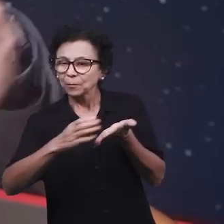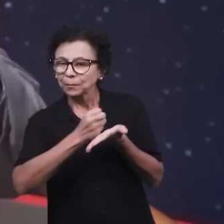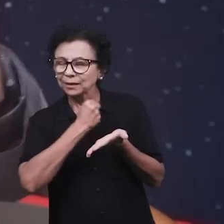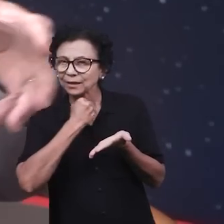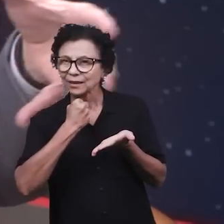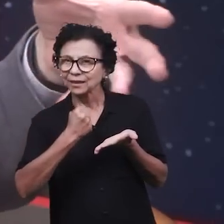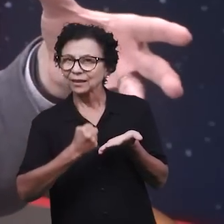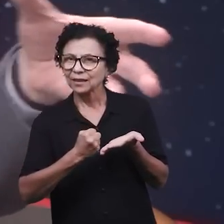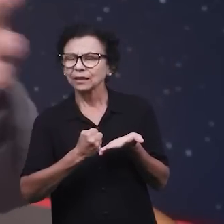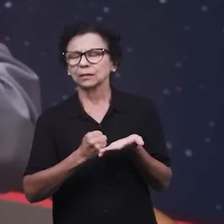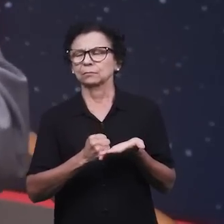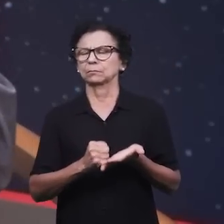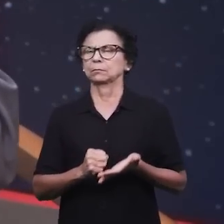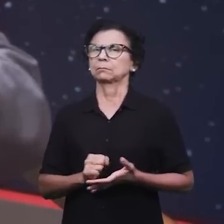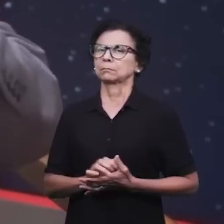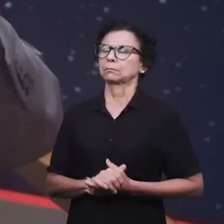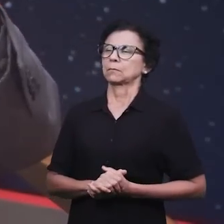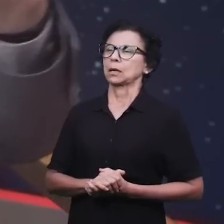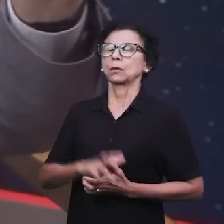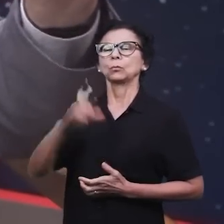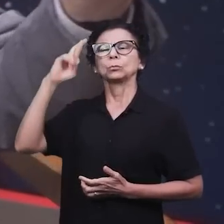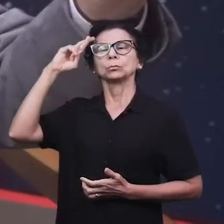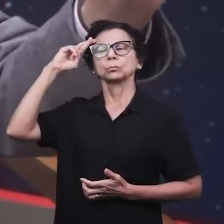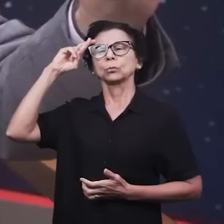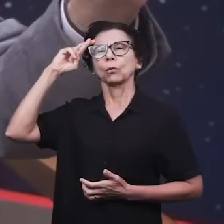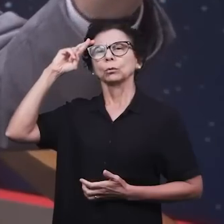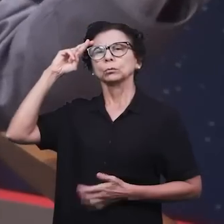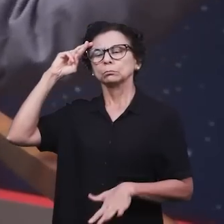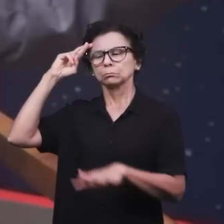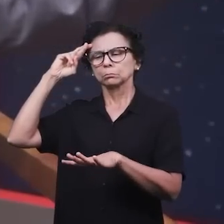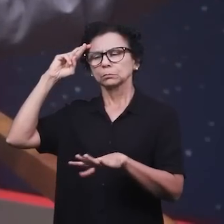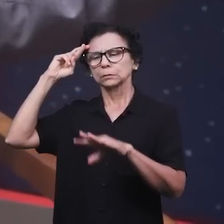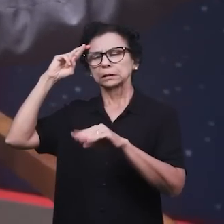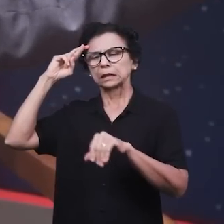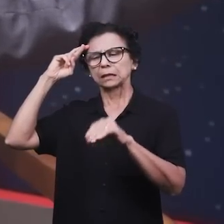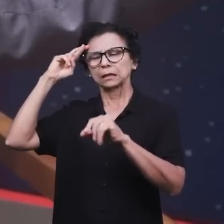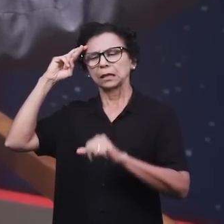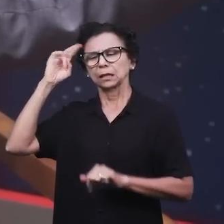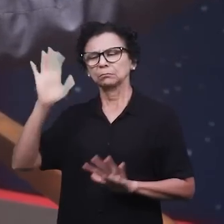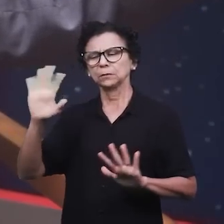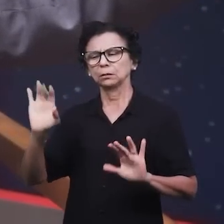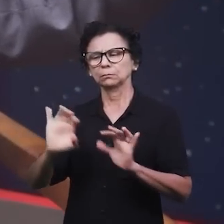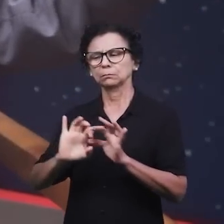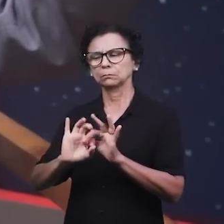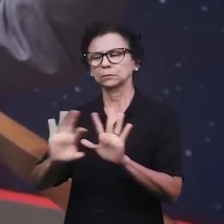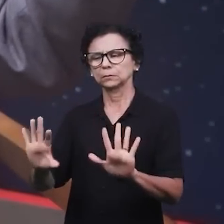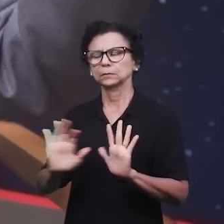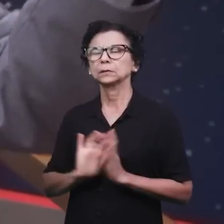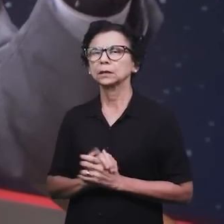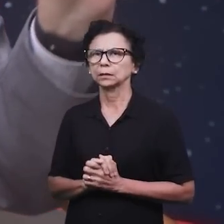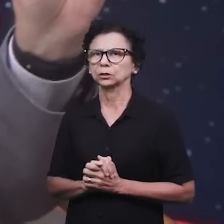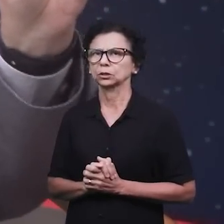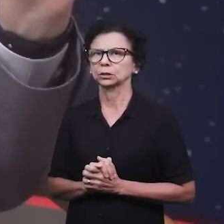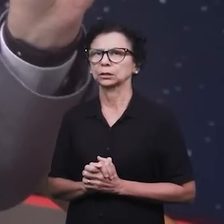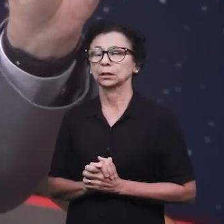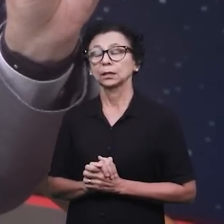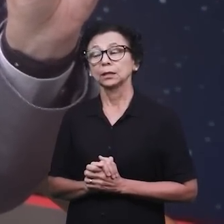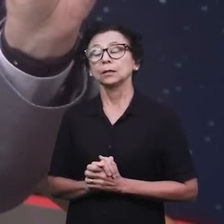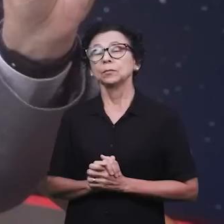traz dano, ela atrapalha. E na parábola o Senhor acrescenta que alguém disse assim, vamos retirar o